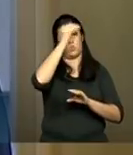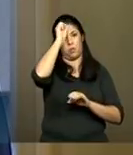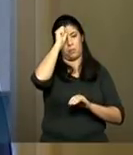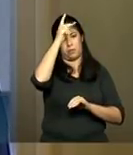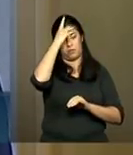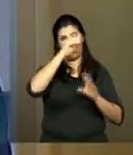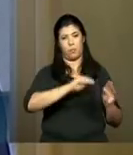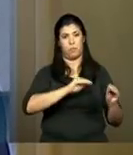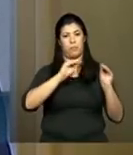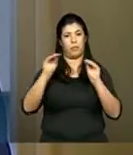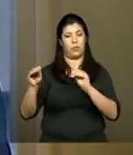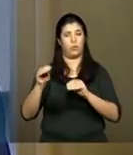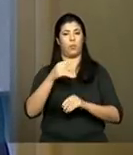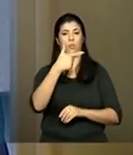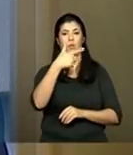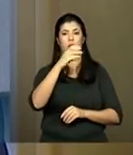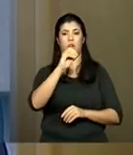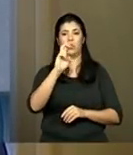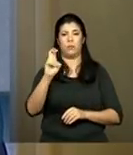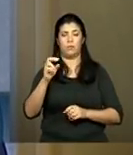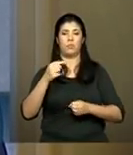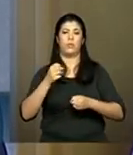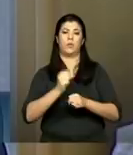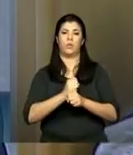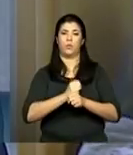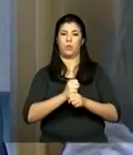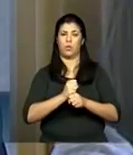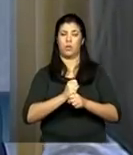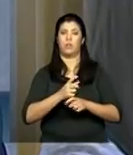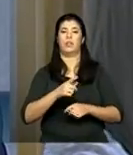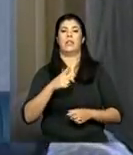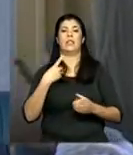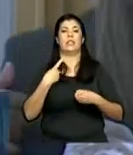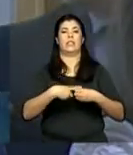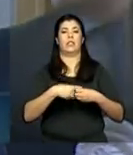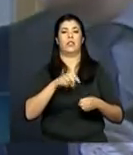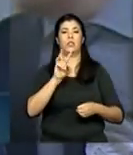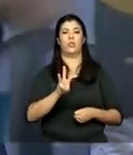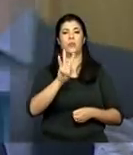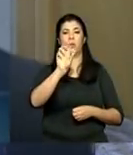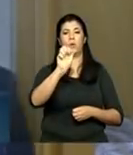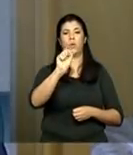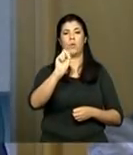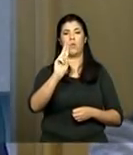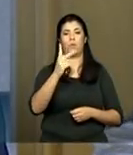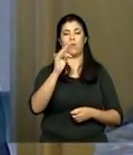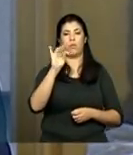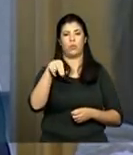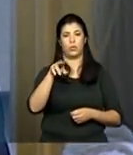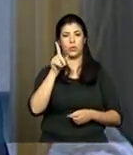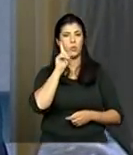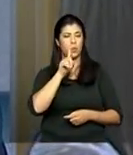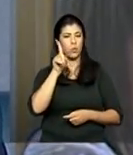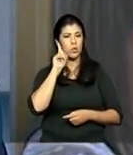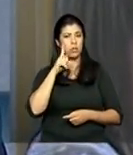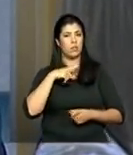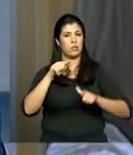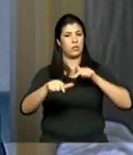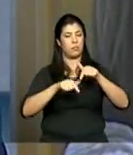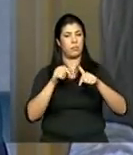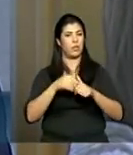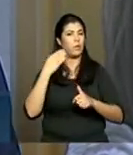em 2005, lá exerceu a função de consultor do Banco Interamericano de Desenvolvimento, BID. Um ano depois,